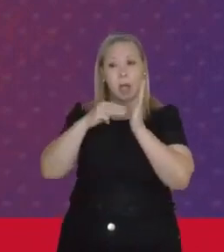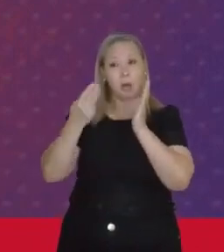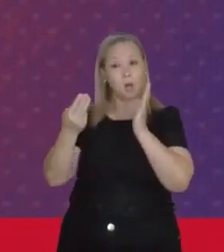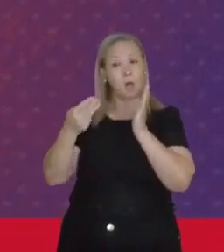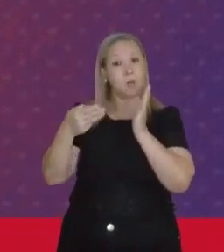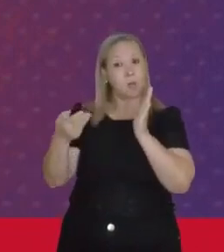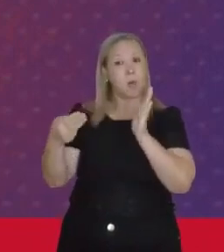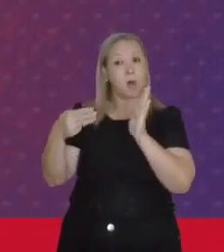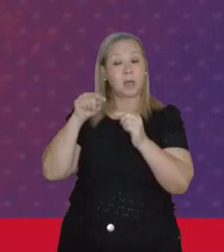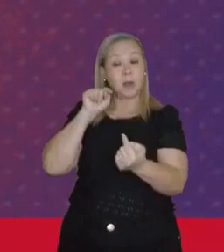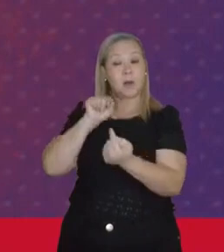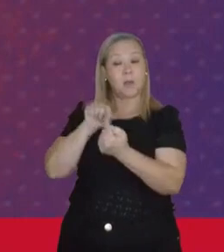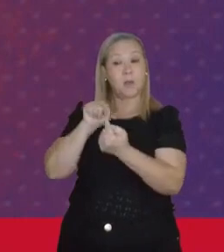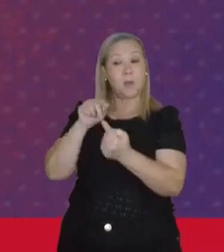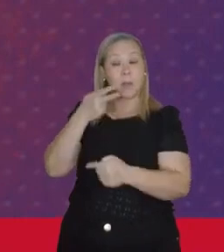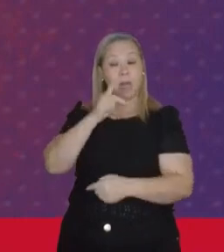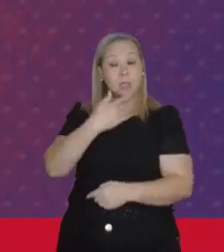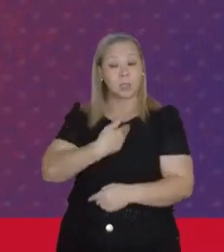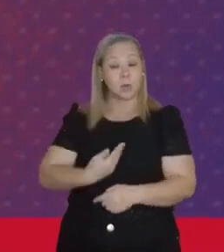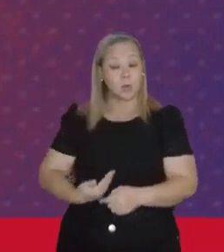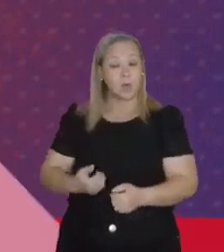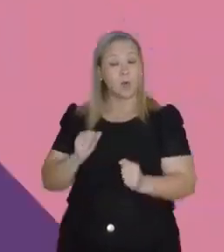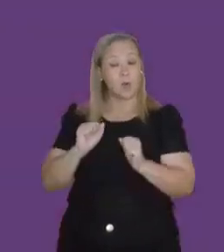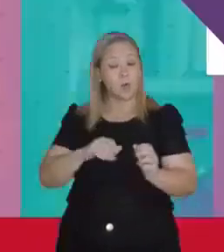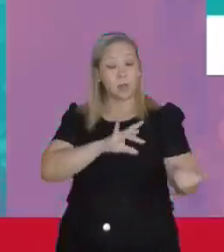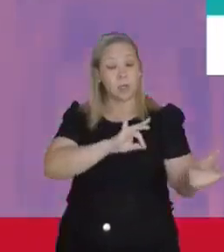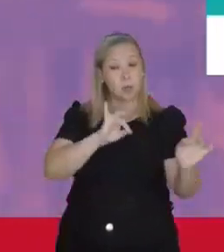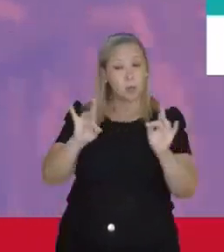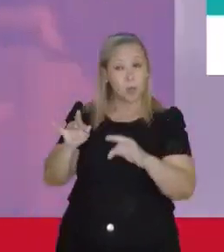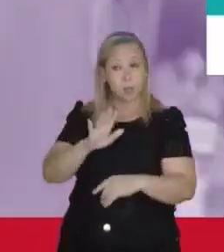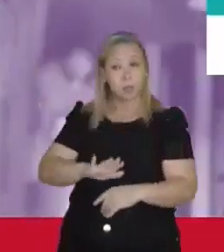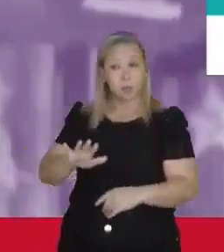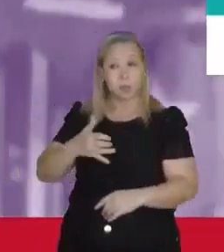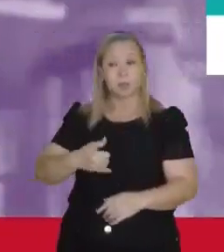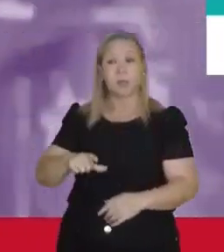pude estar acompanhando isso, e eu tenho muito orgulho.